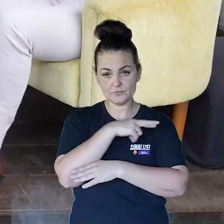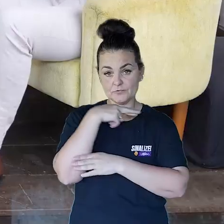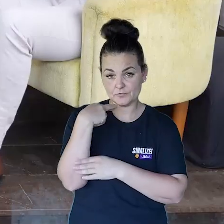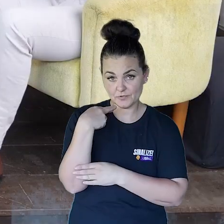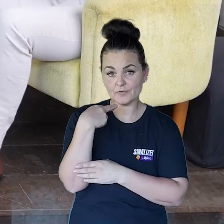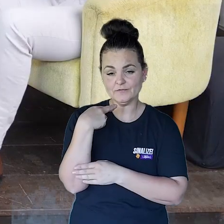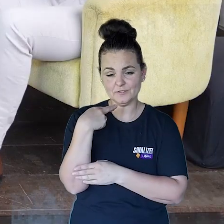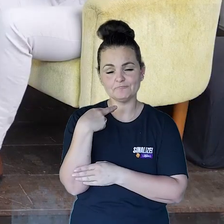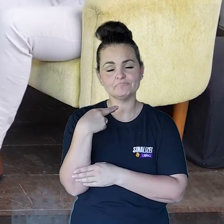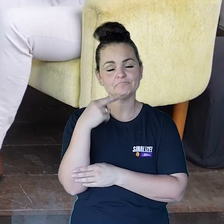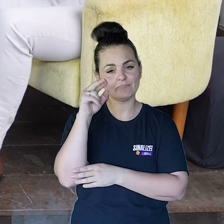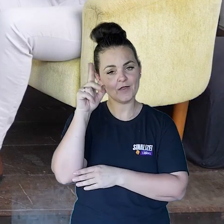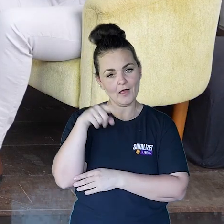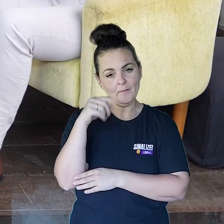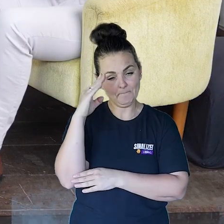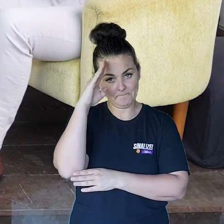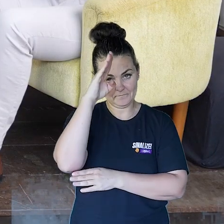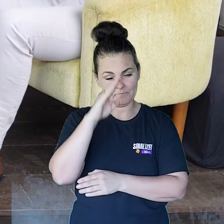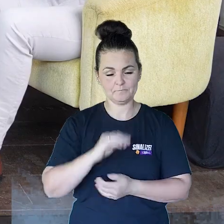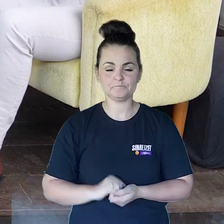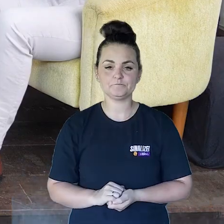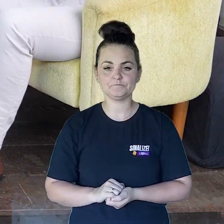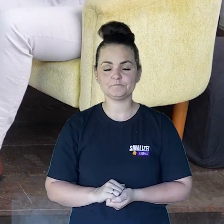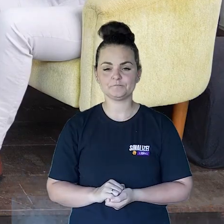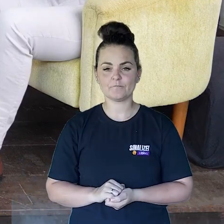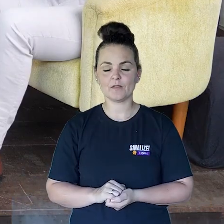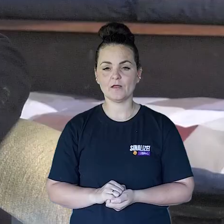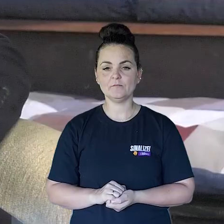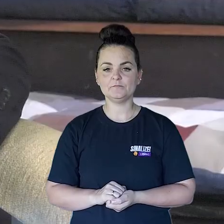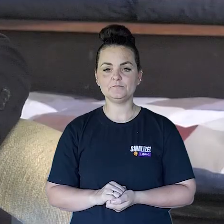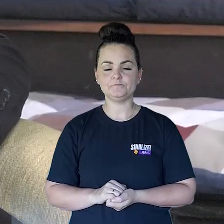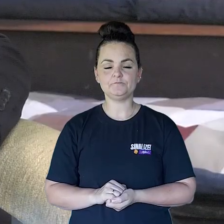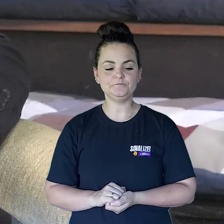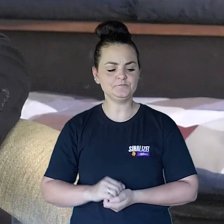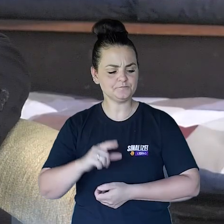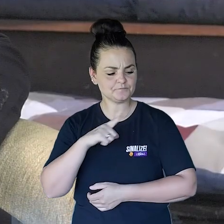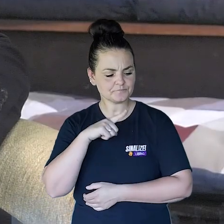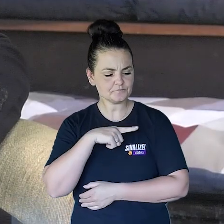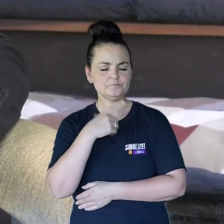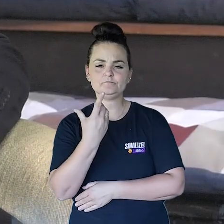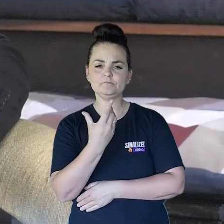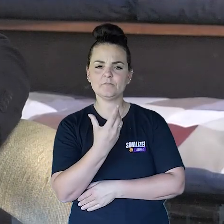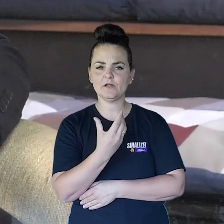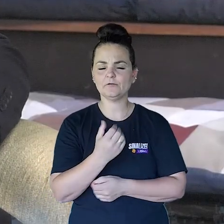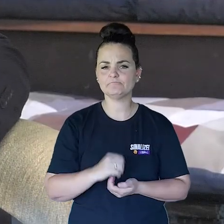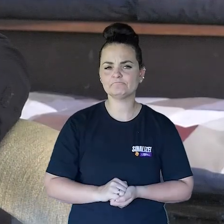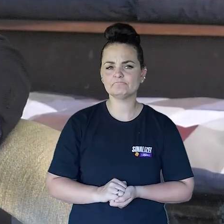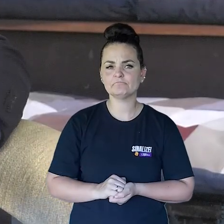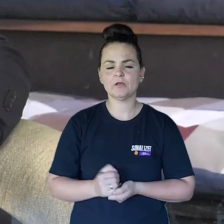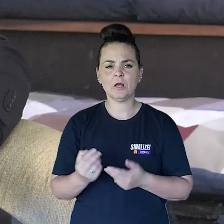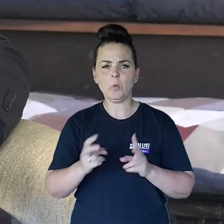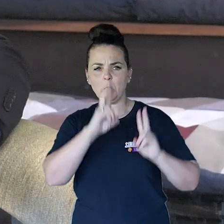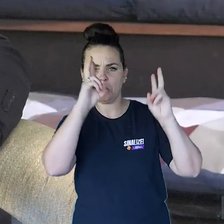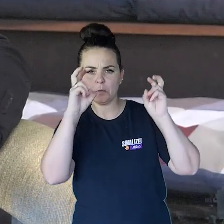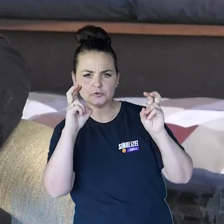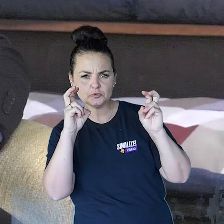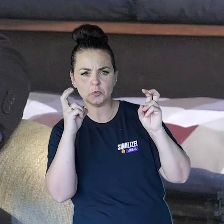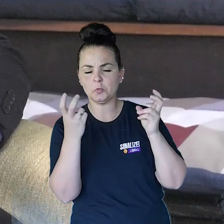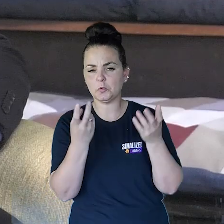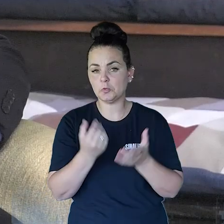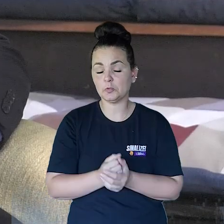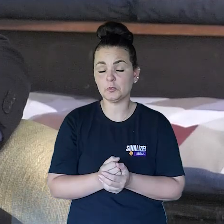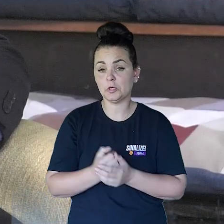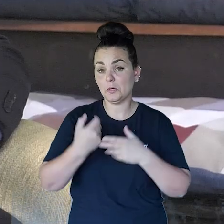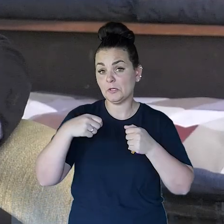que esse seria o tópico em si, né? E, além disso, existe alguma nova causa ou temática que